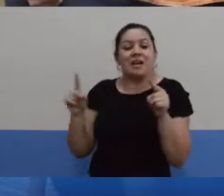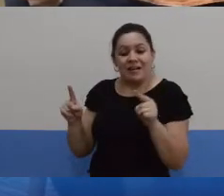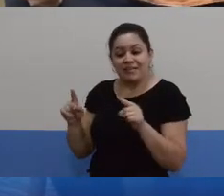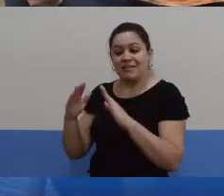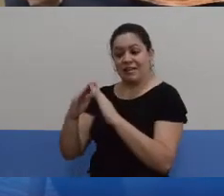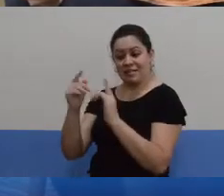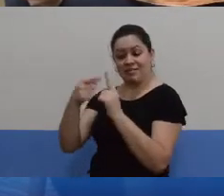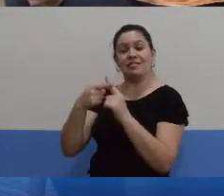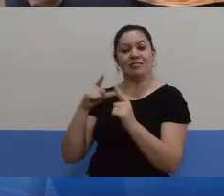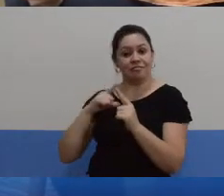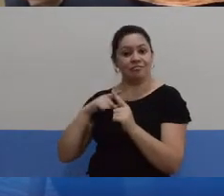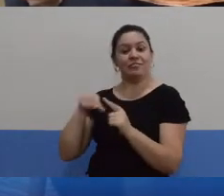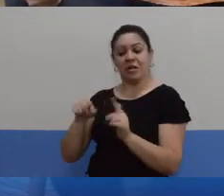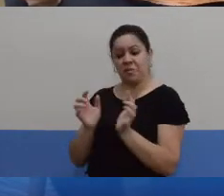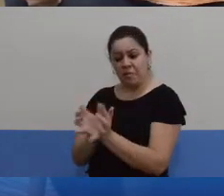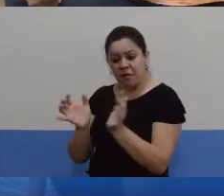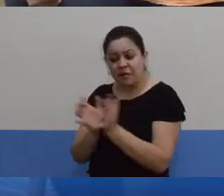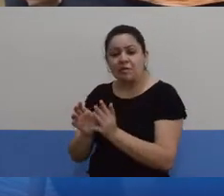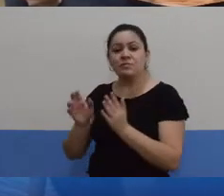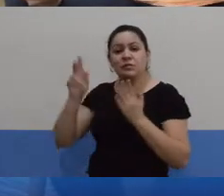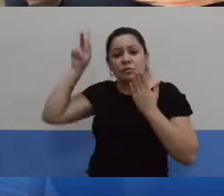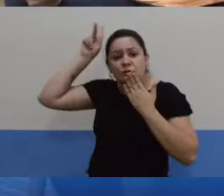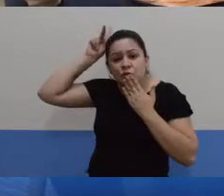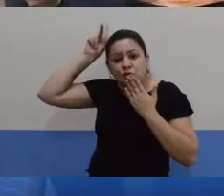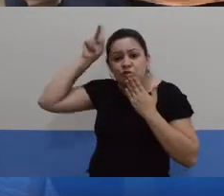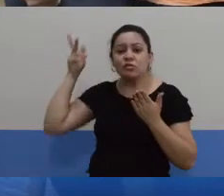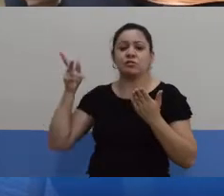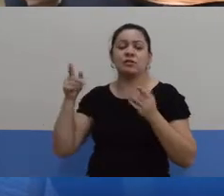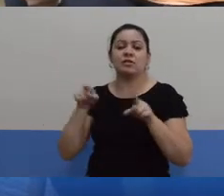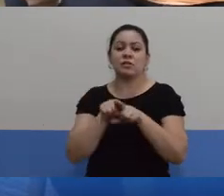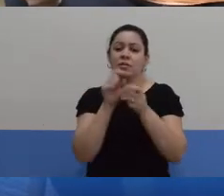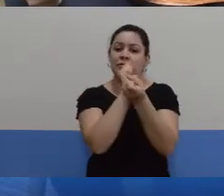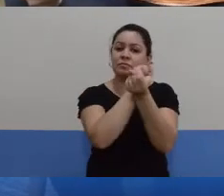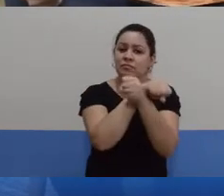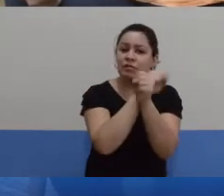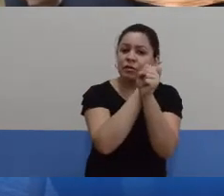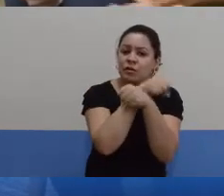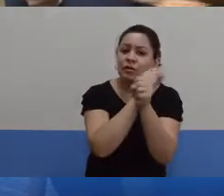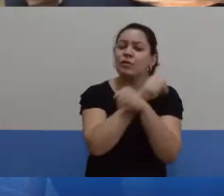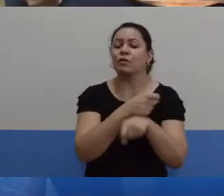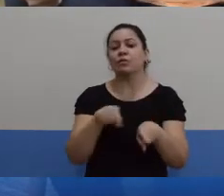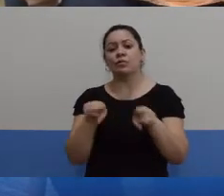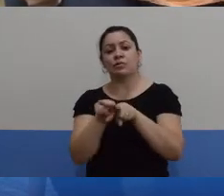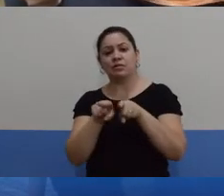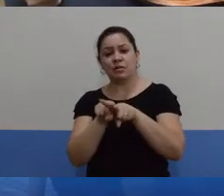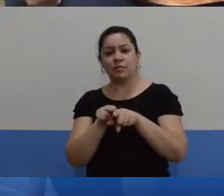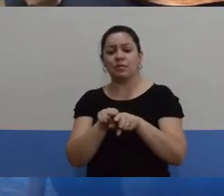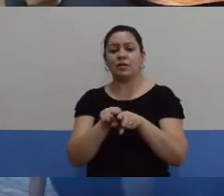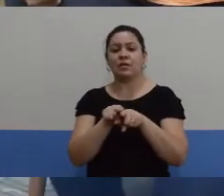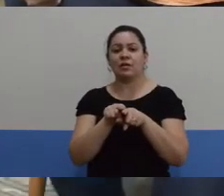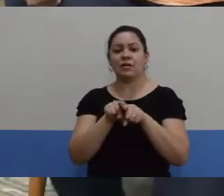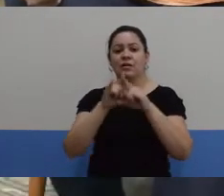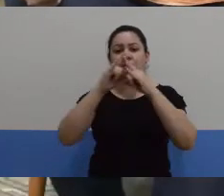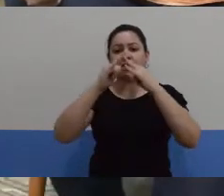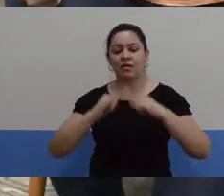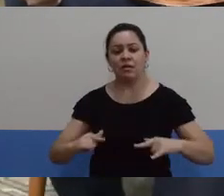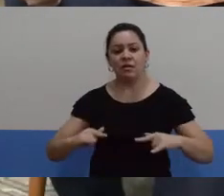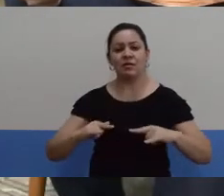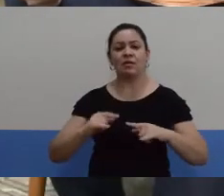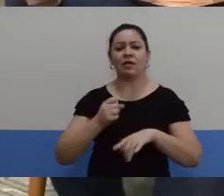exato. Que têm essa presença. Os quilombos, as pessoas dos assentamentos do MST, os que moram